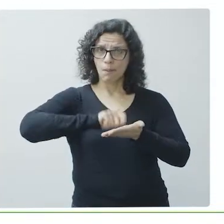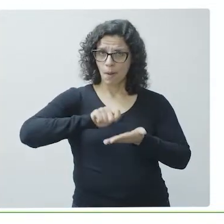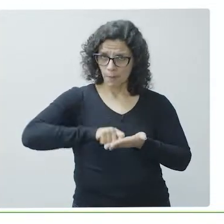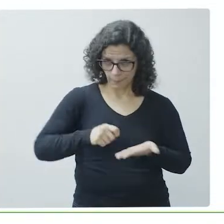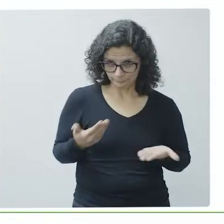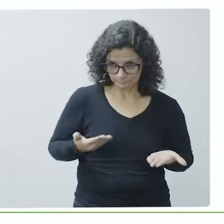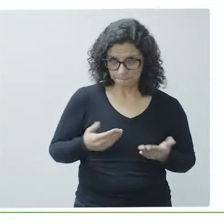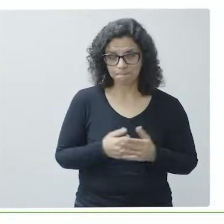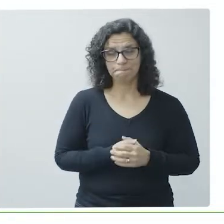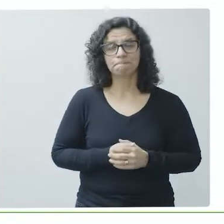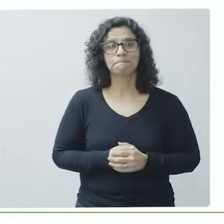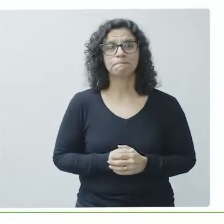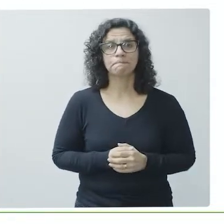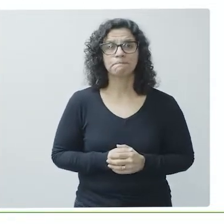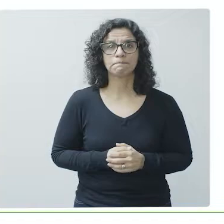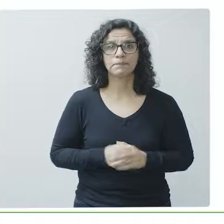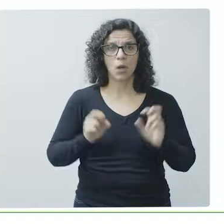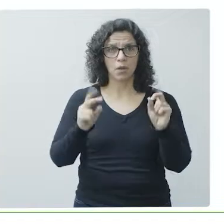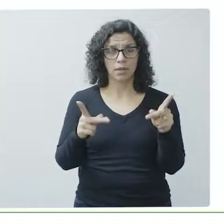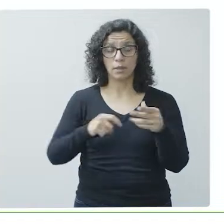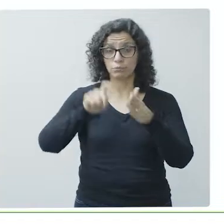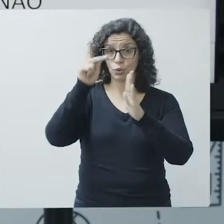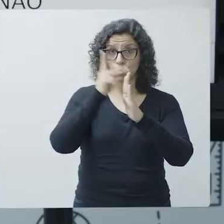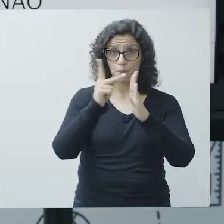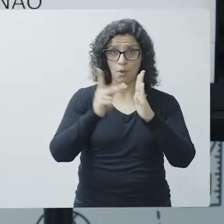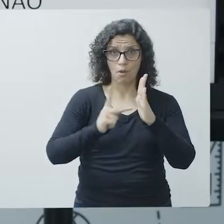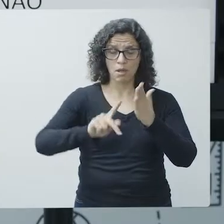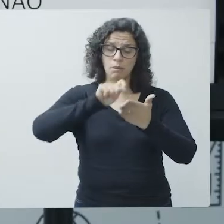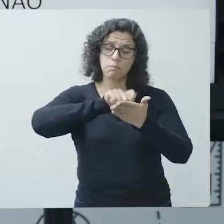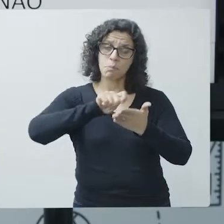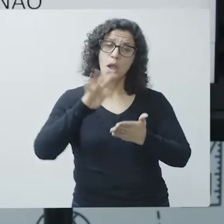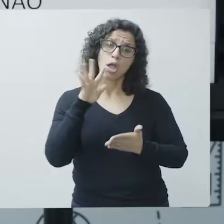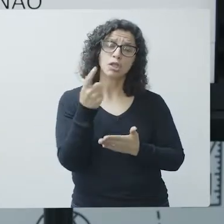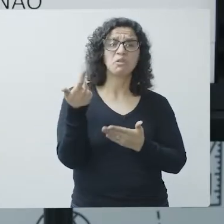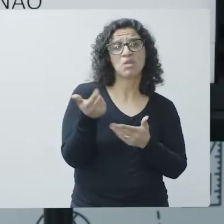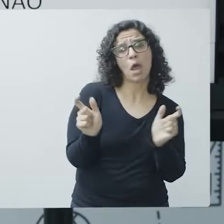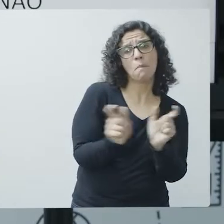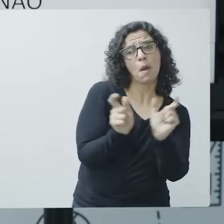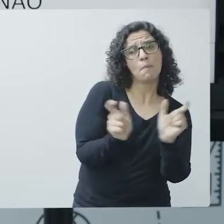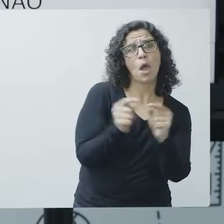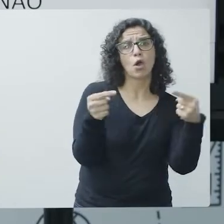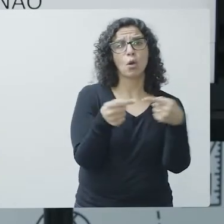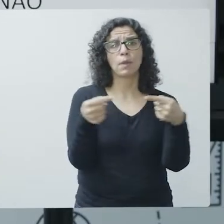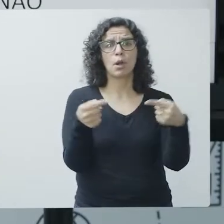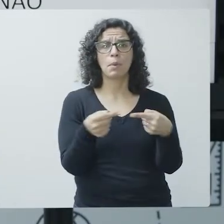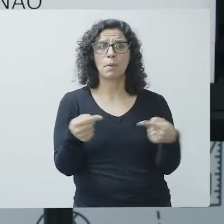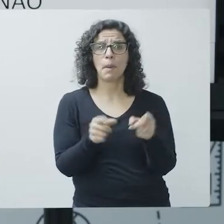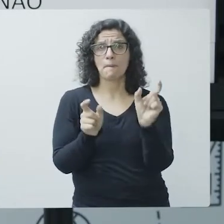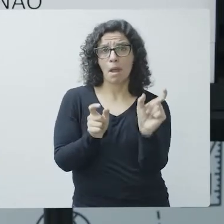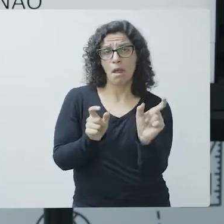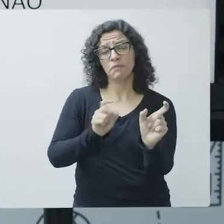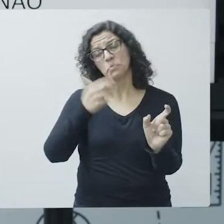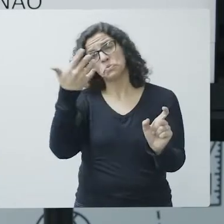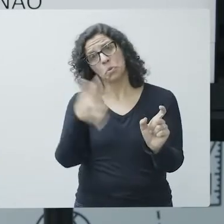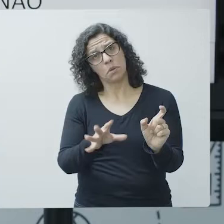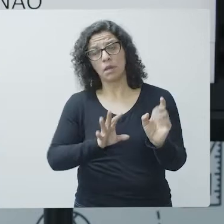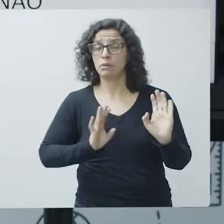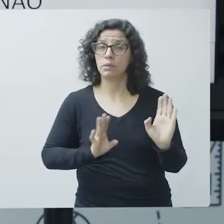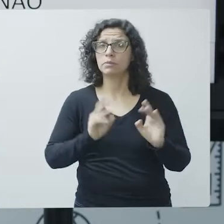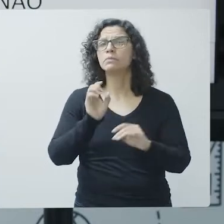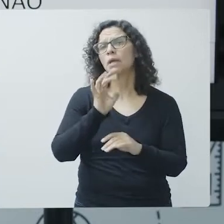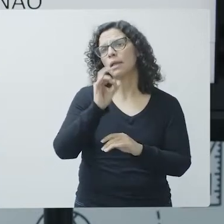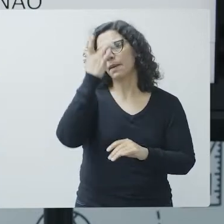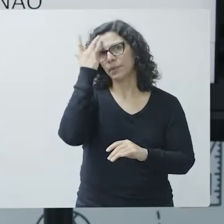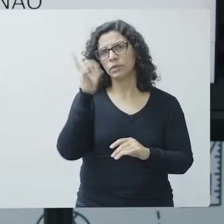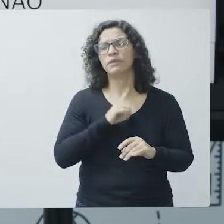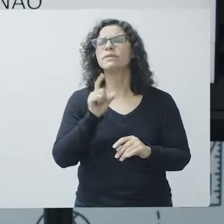do poeta, ok? É o poeta que vai definir. Não existe a obrigação de se ter rima. Então,